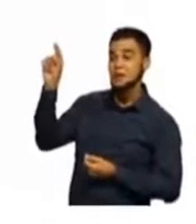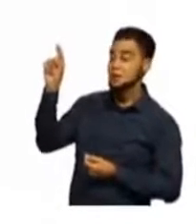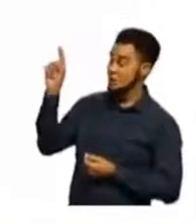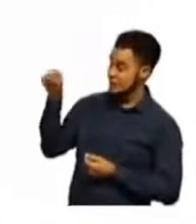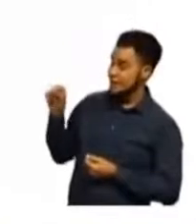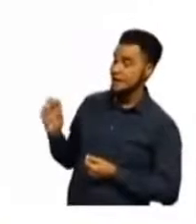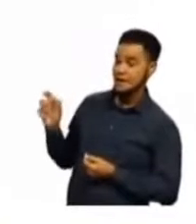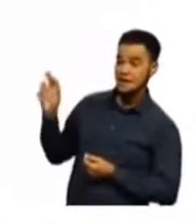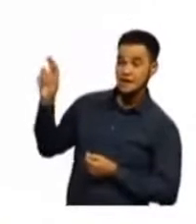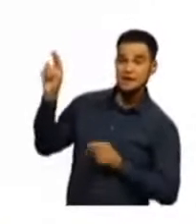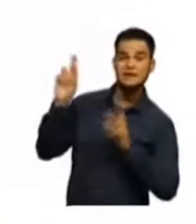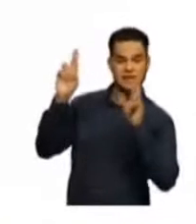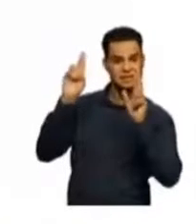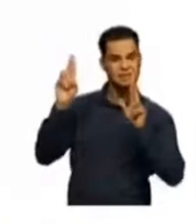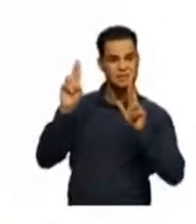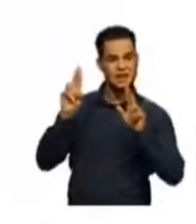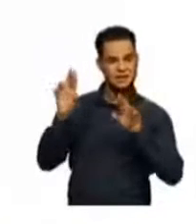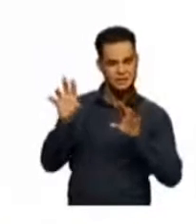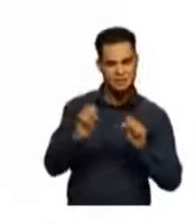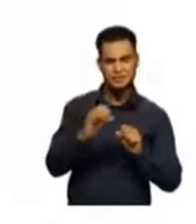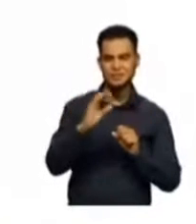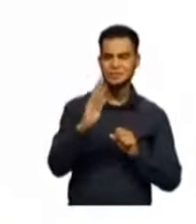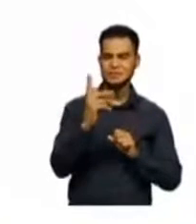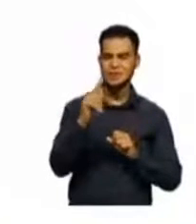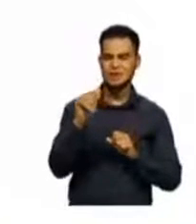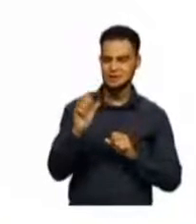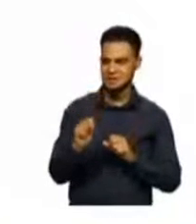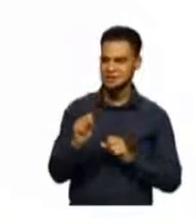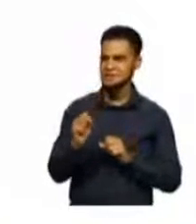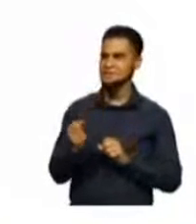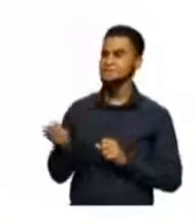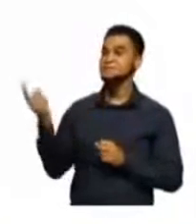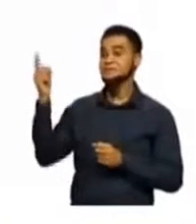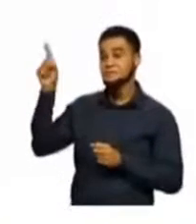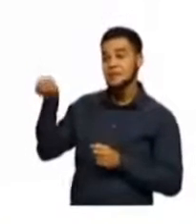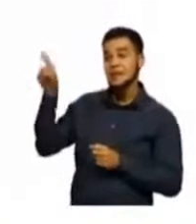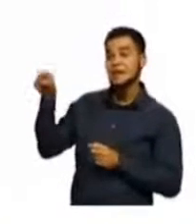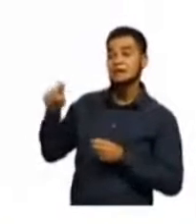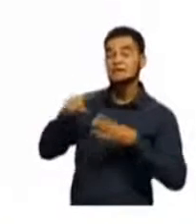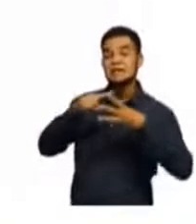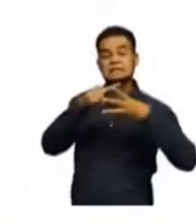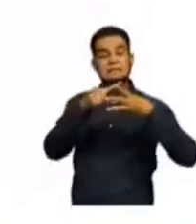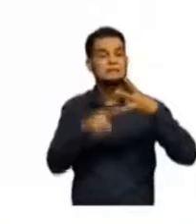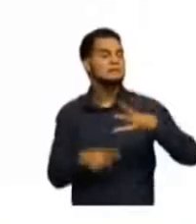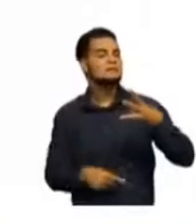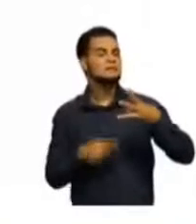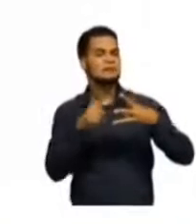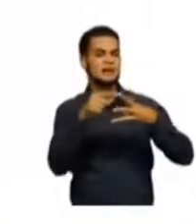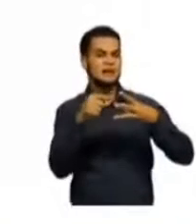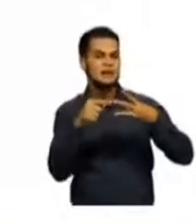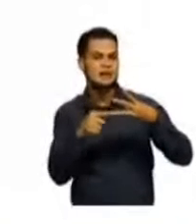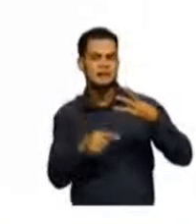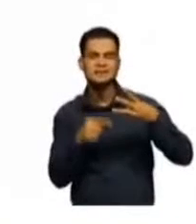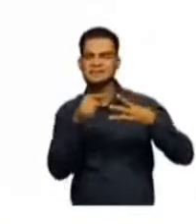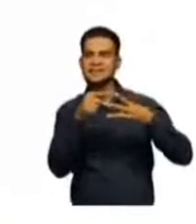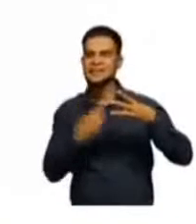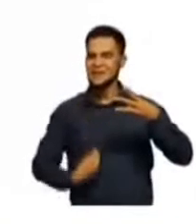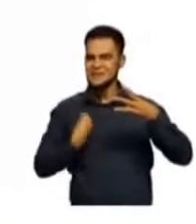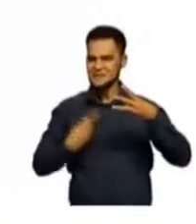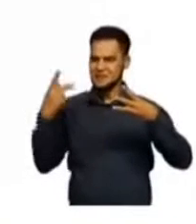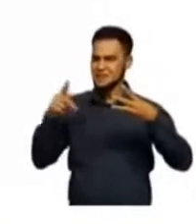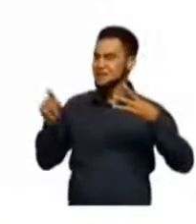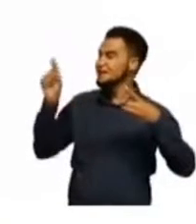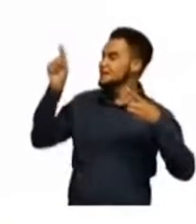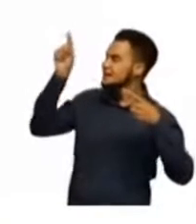causar, tá? O Trypanosoma cruzi, ele tem 3 formas que a gente fala que são estágios da vida dele, que a gente chama